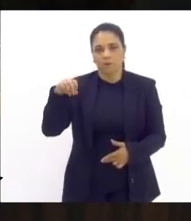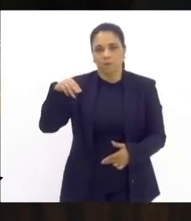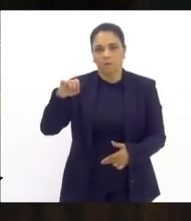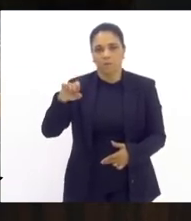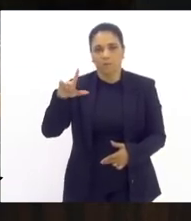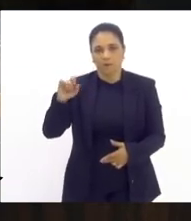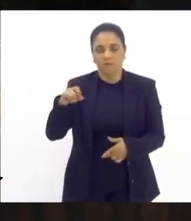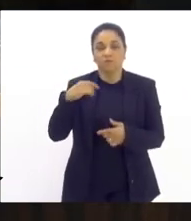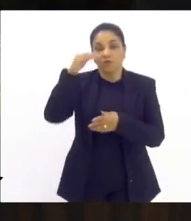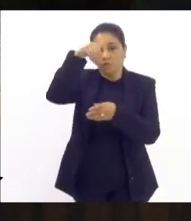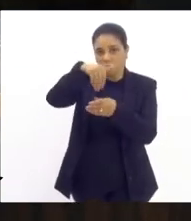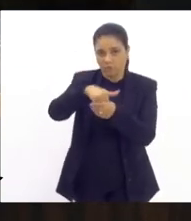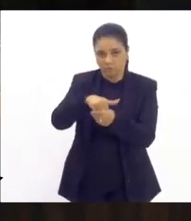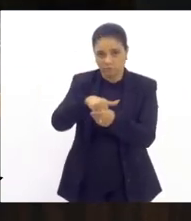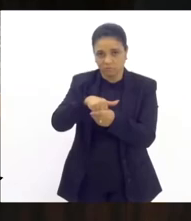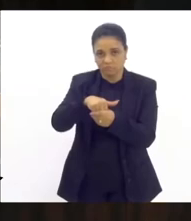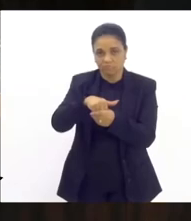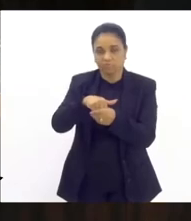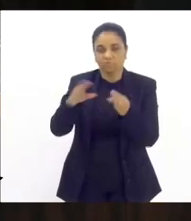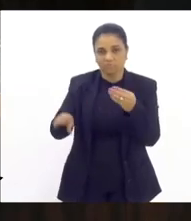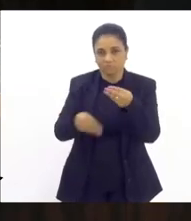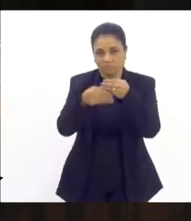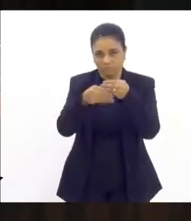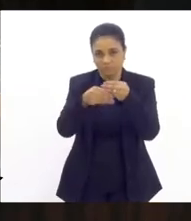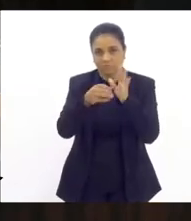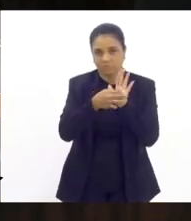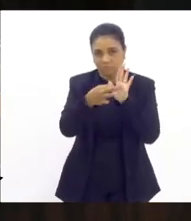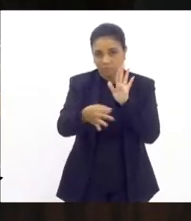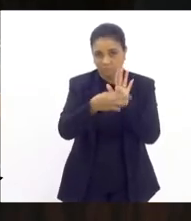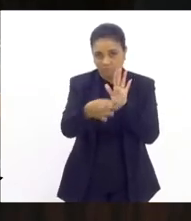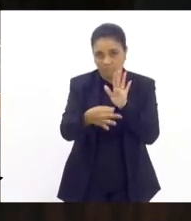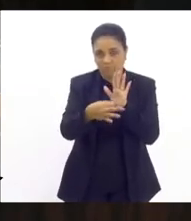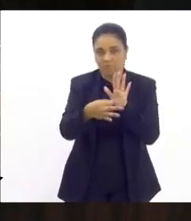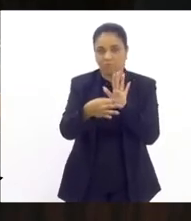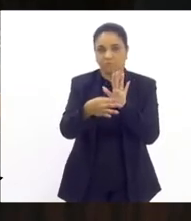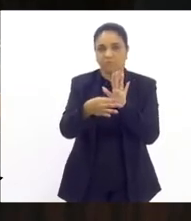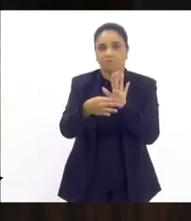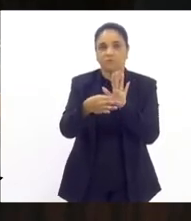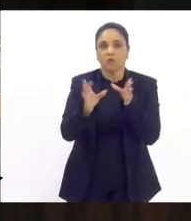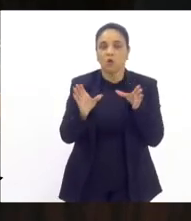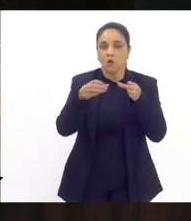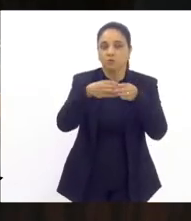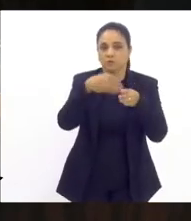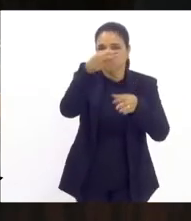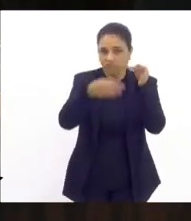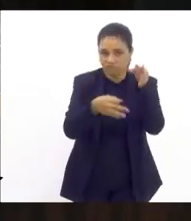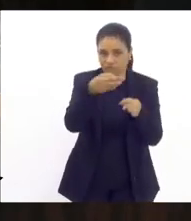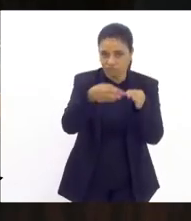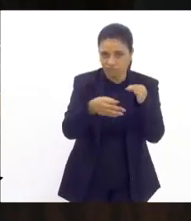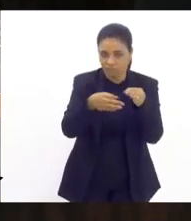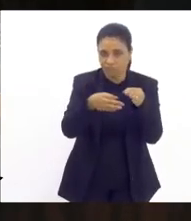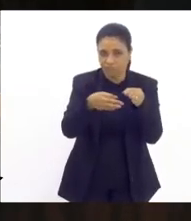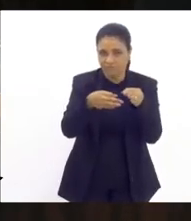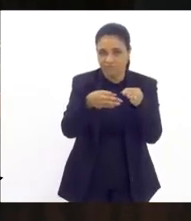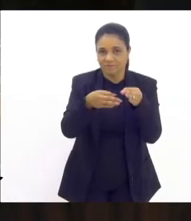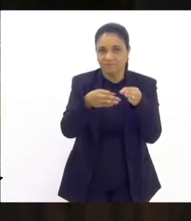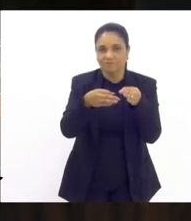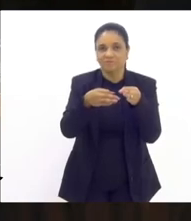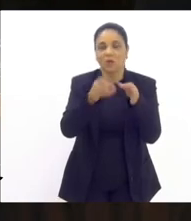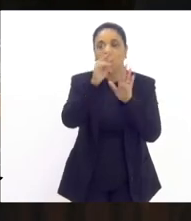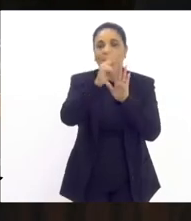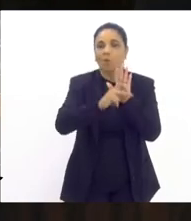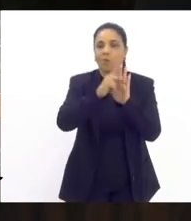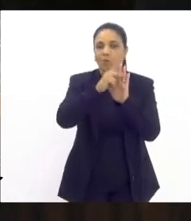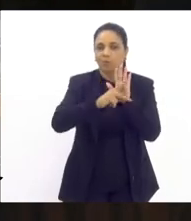em votação as emendas das Comissão de Justiça ao